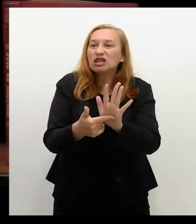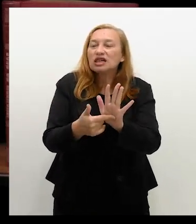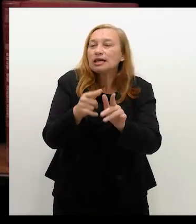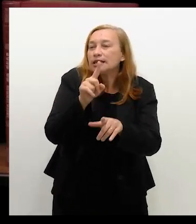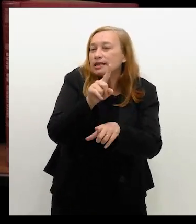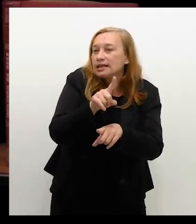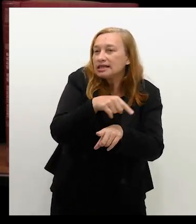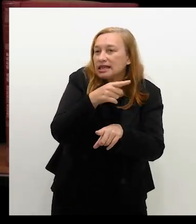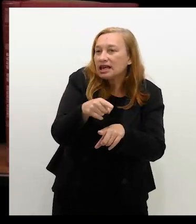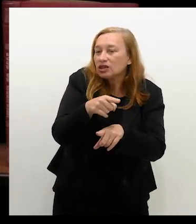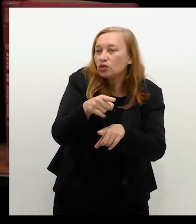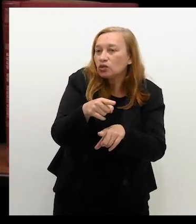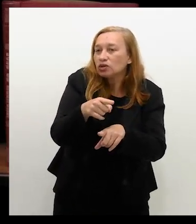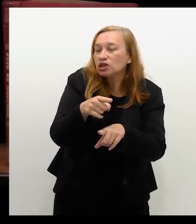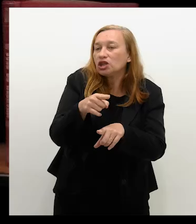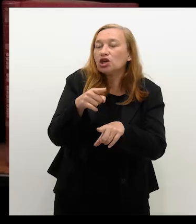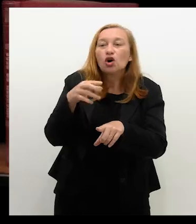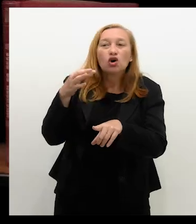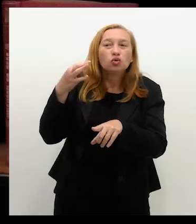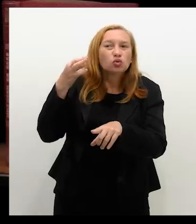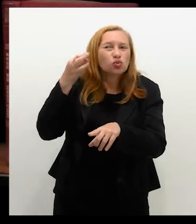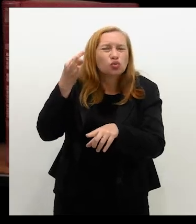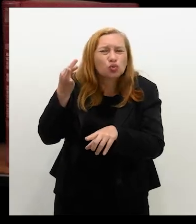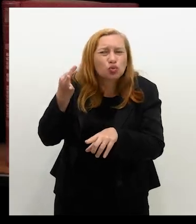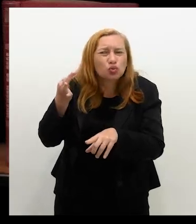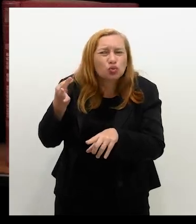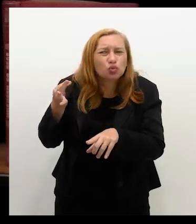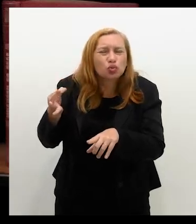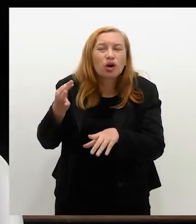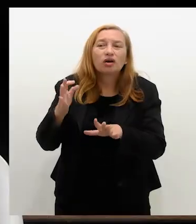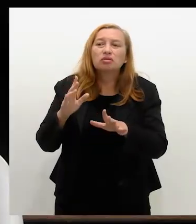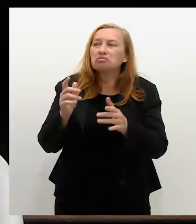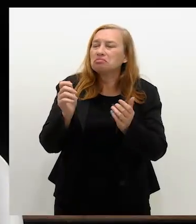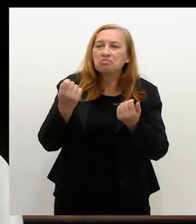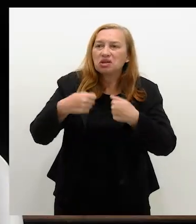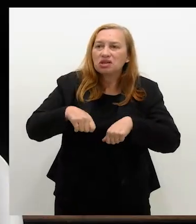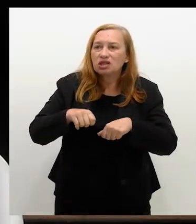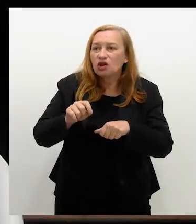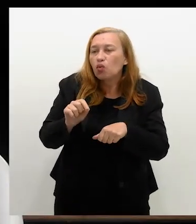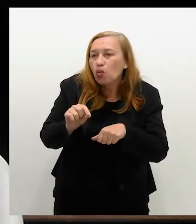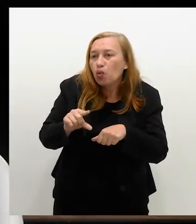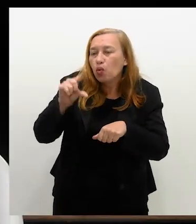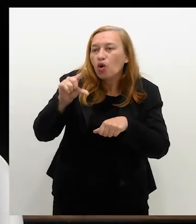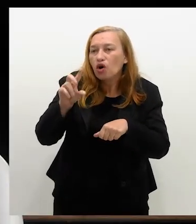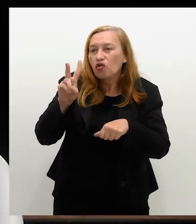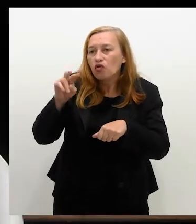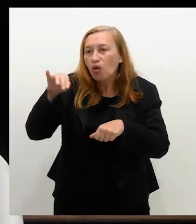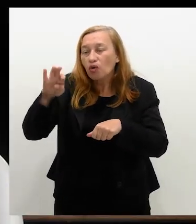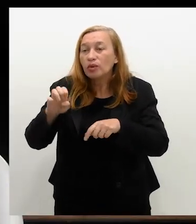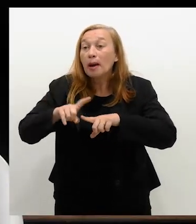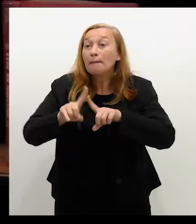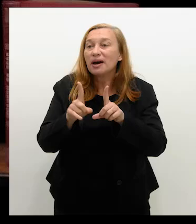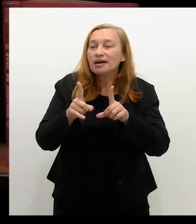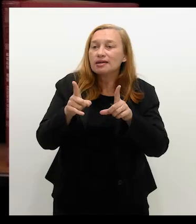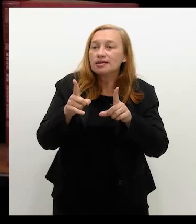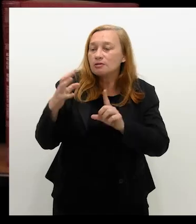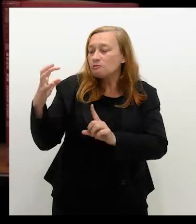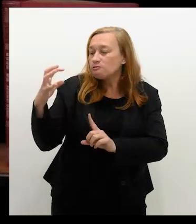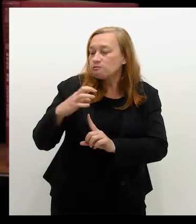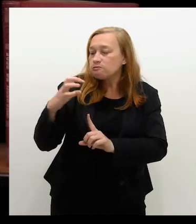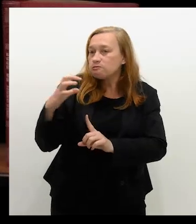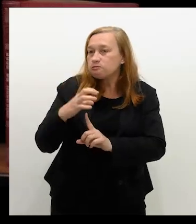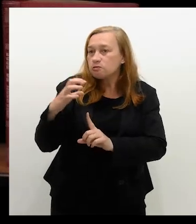ruído, apesar dele ser bom por esse lado, que faz com que a gente não precise aumentar tanto o volume, por outro lado, ele induz o nosso cérebro